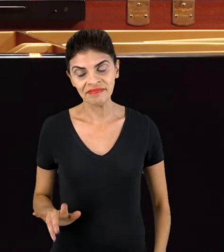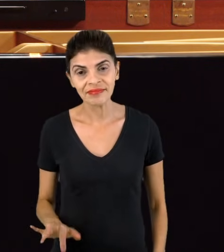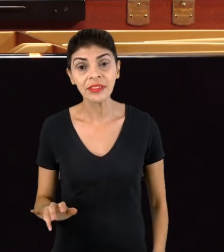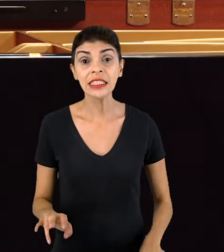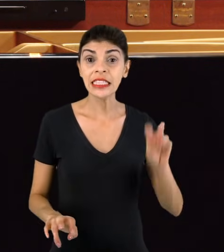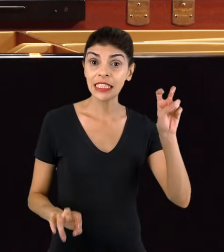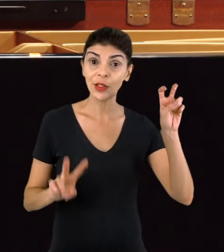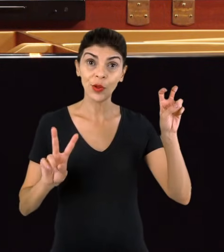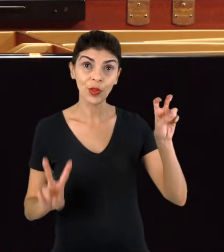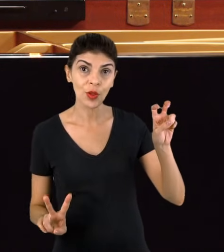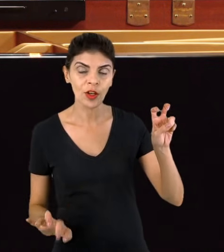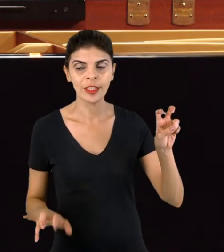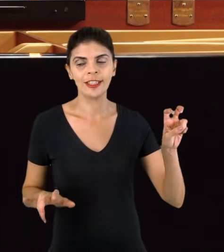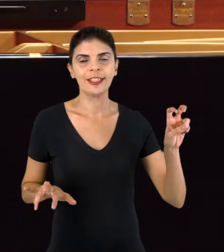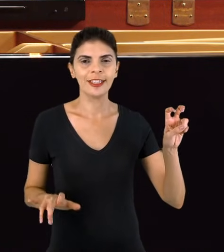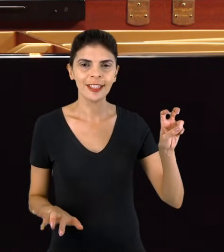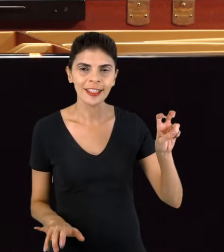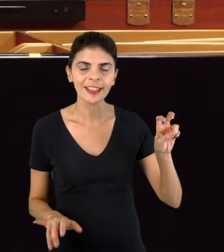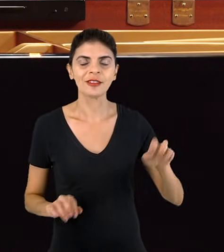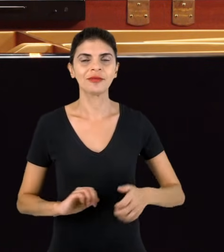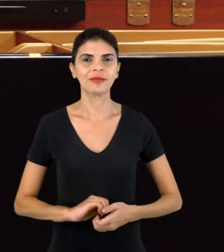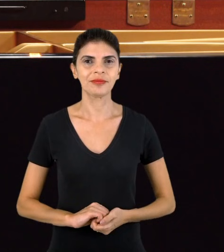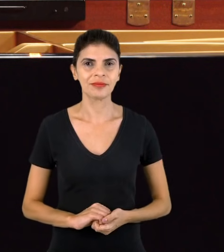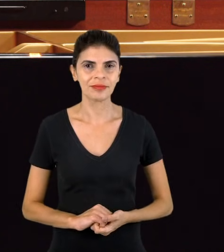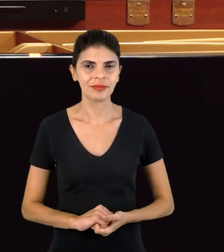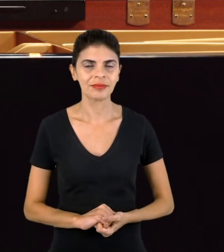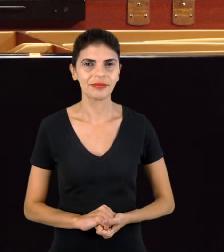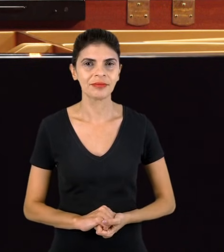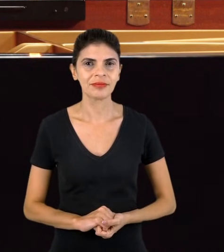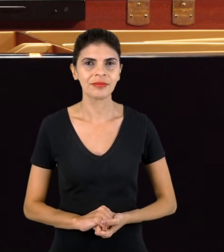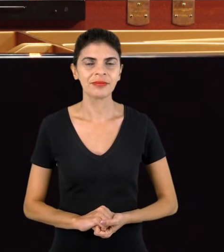Aí o 5 contra 2.